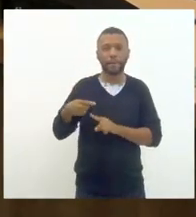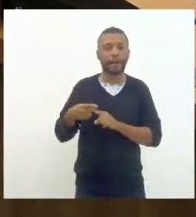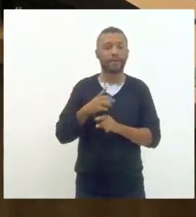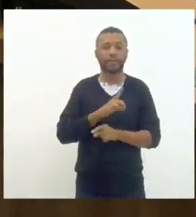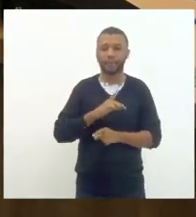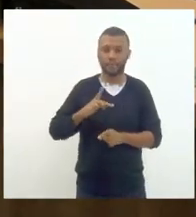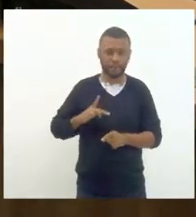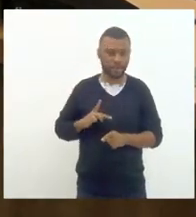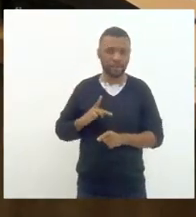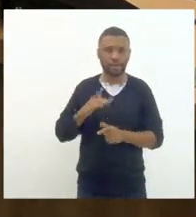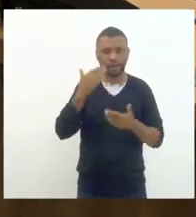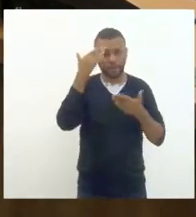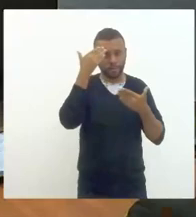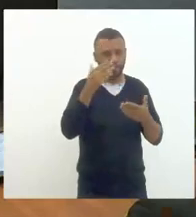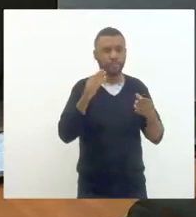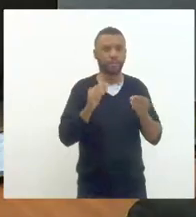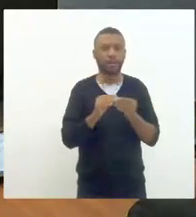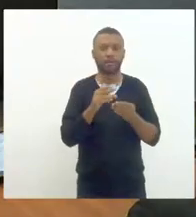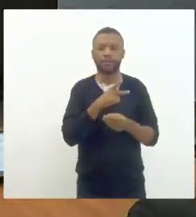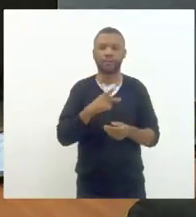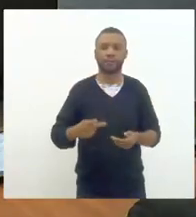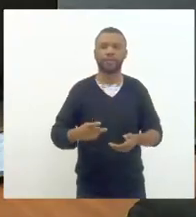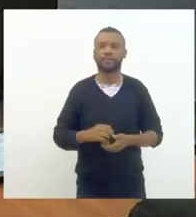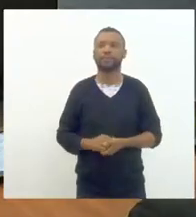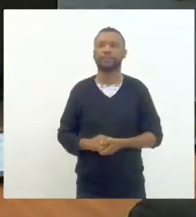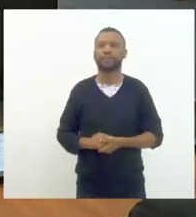Defensoria Pública. Muito obrigada, senhor presidente.